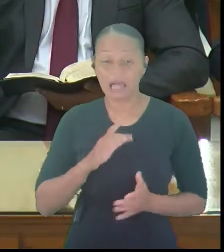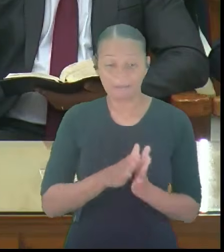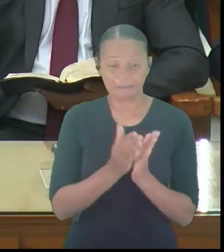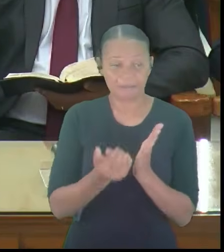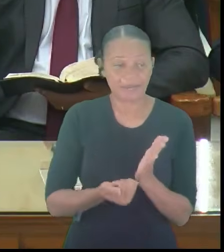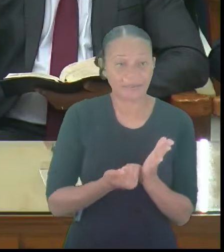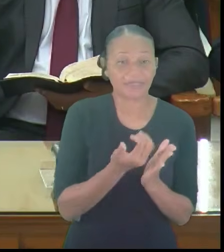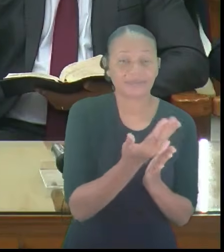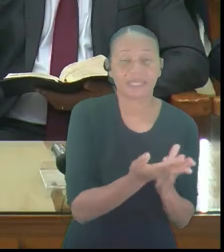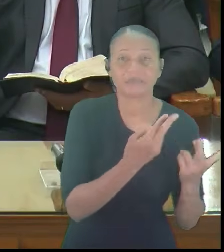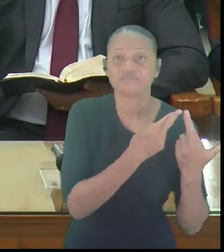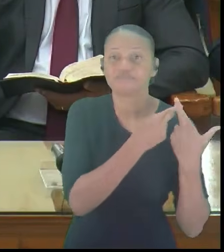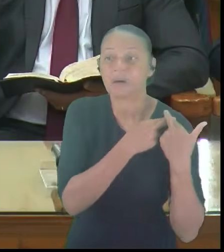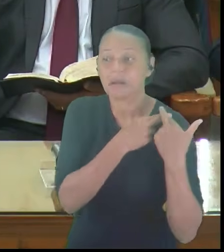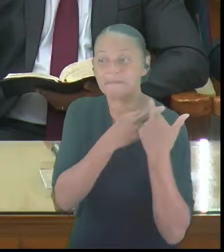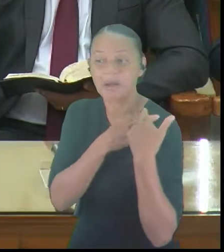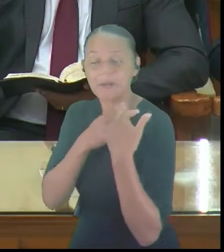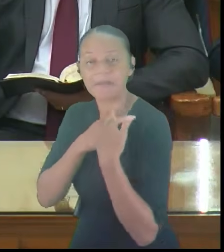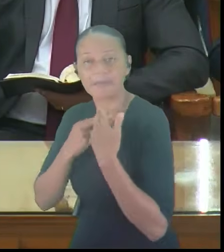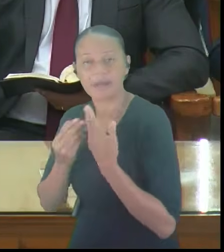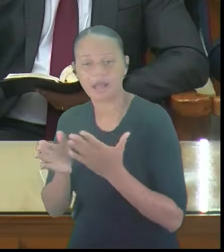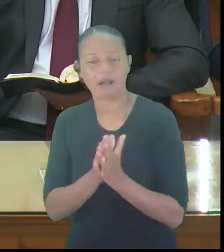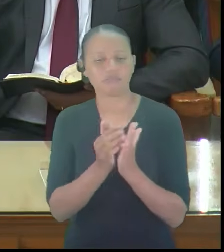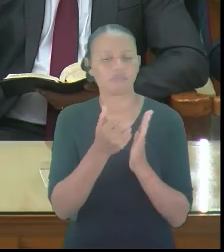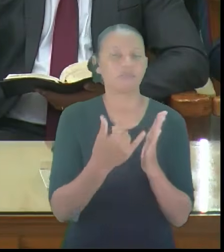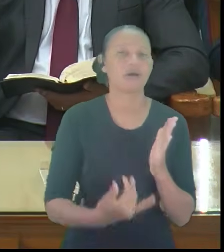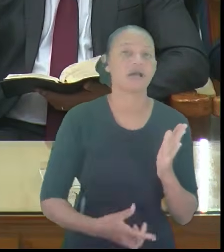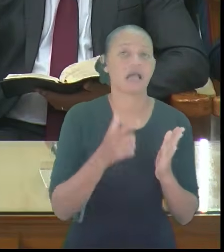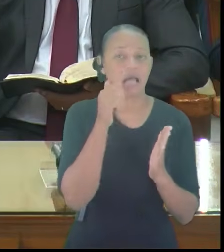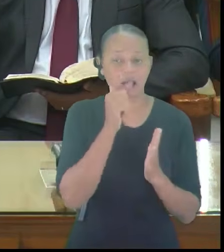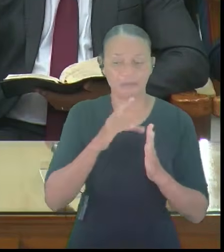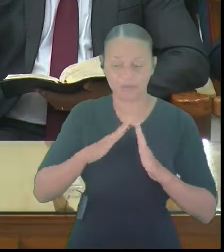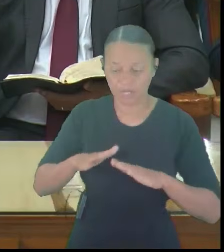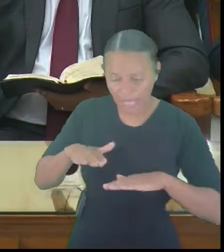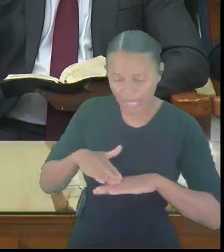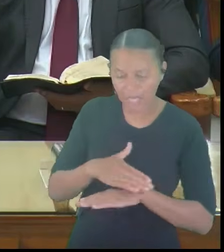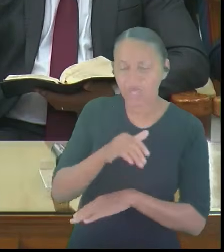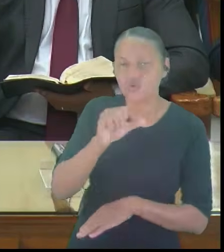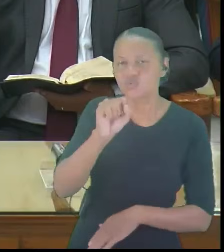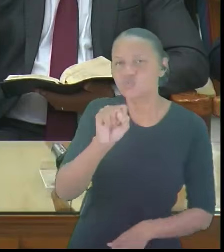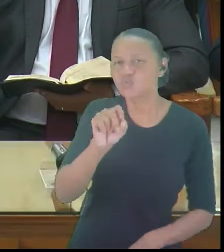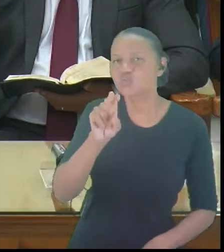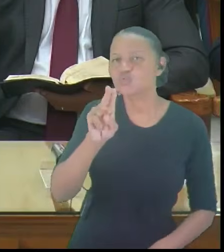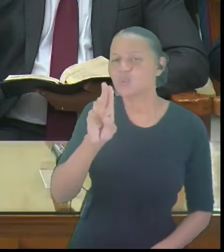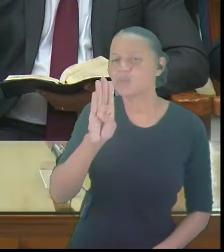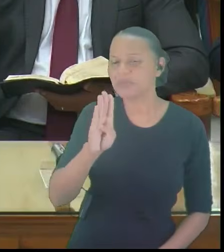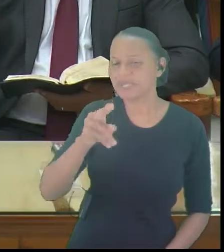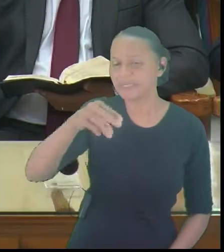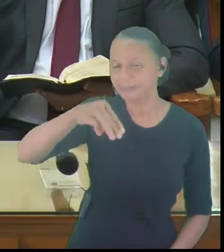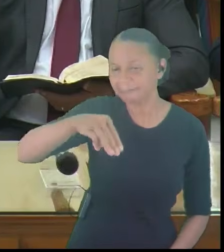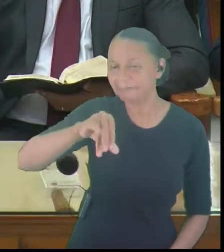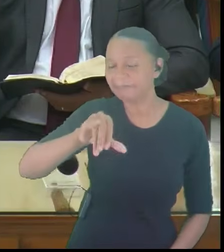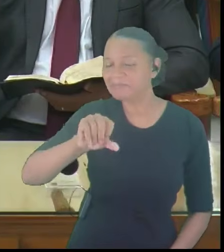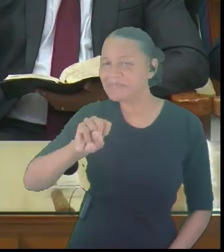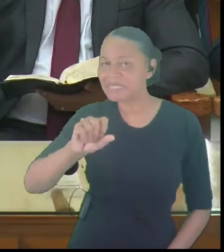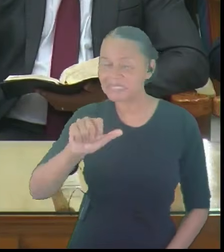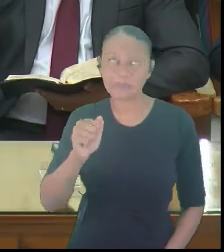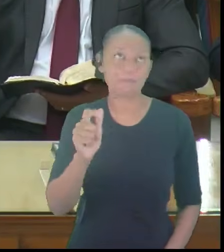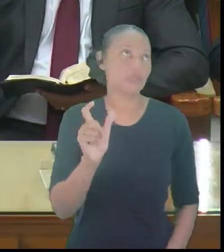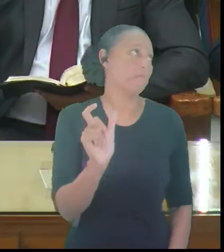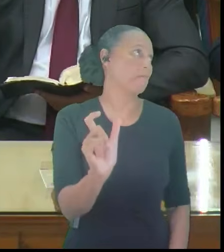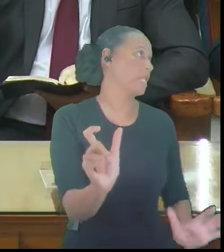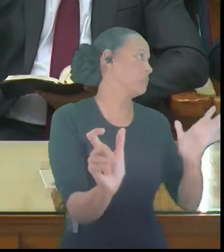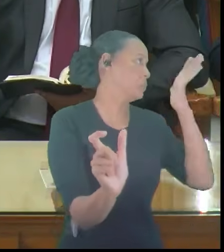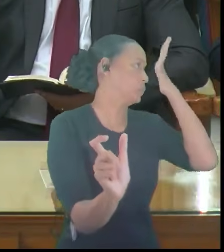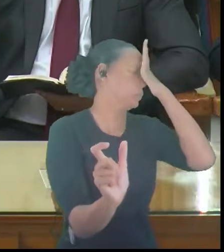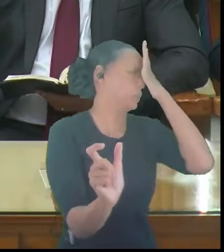funções. Quando a Bíblia diz que a mulher é submissa, você sabe o que quer dizer? Essa palavra hoje, meu Deus, não diga